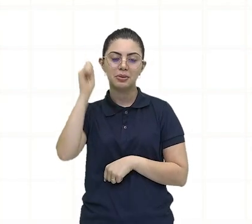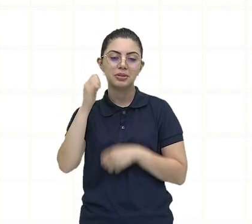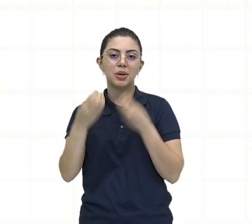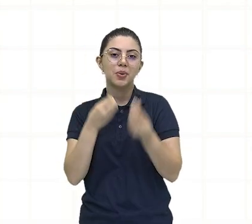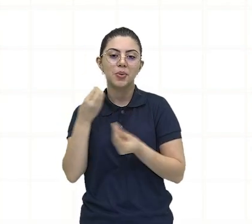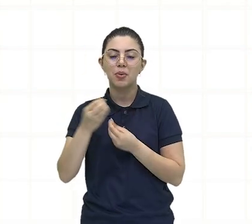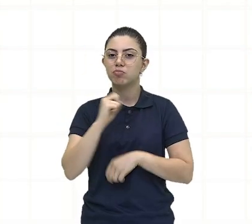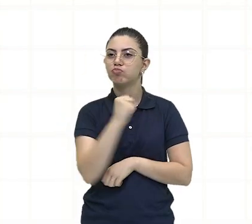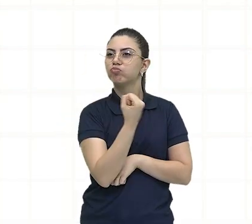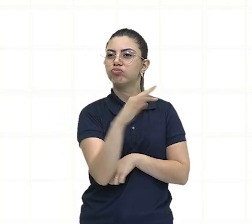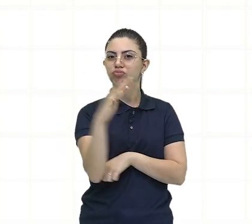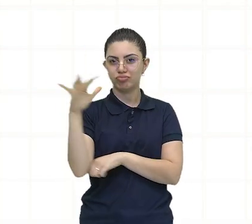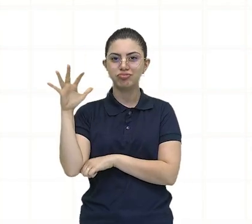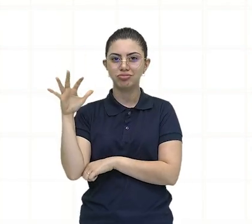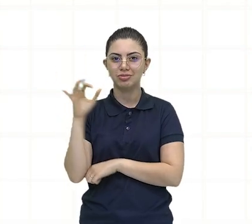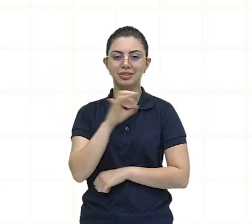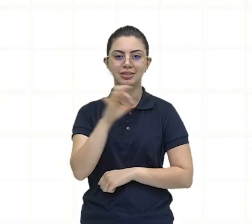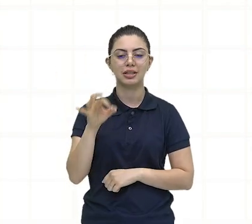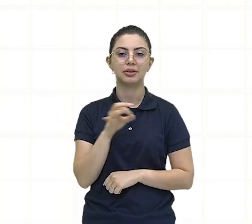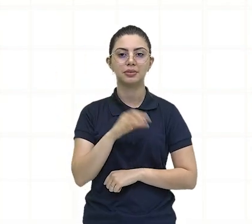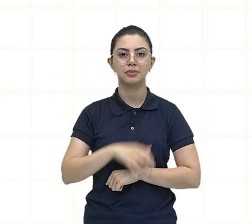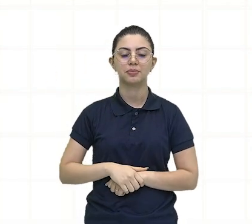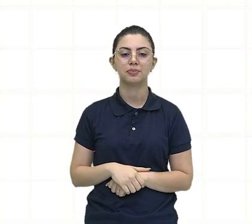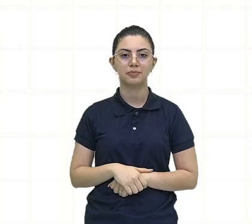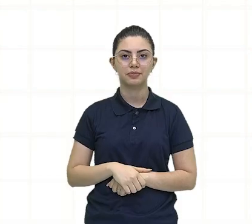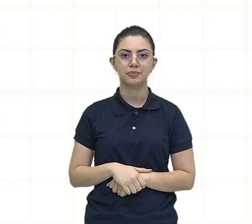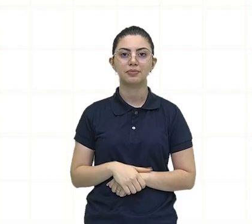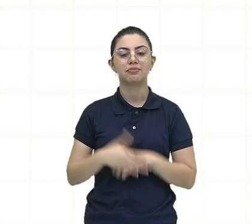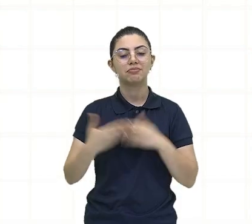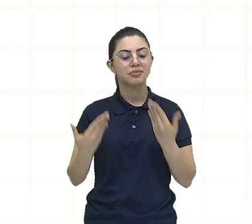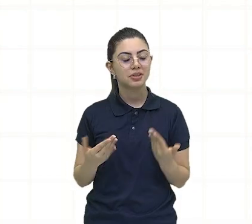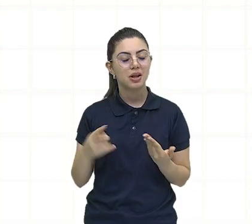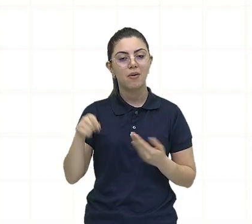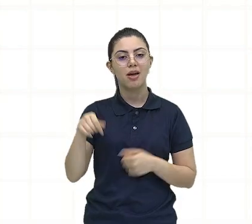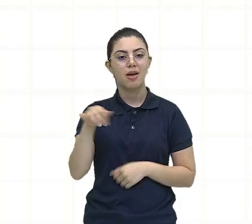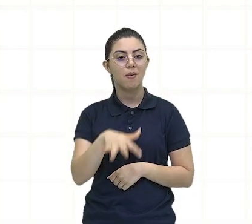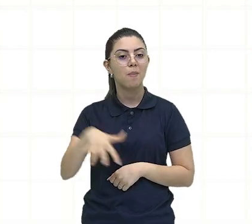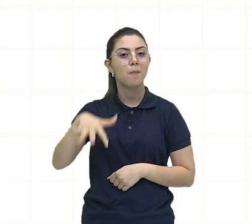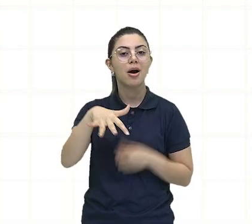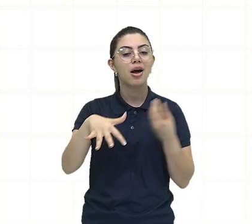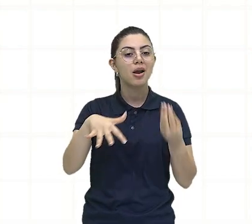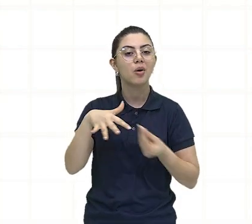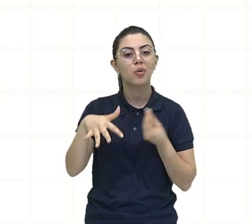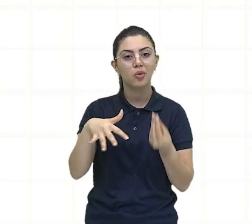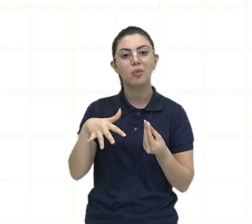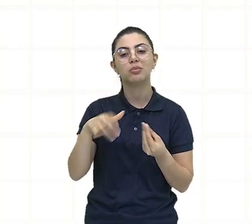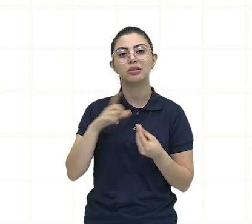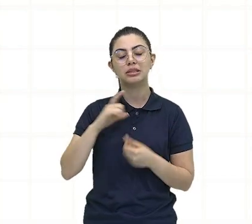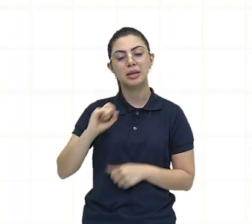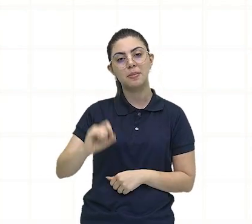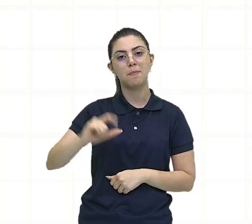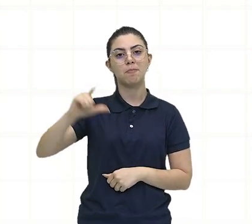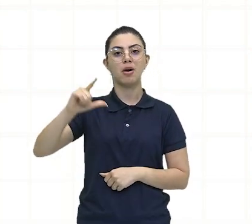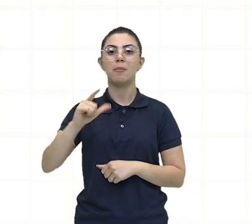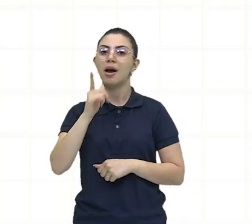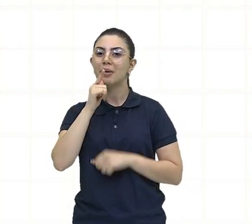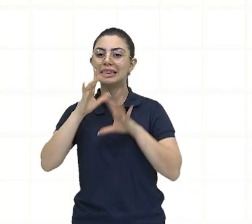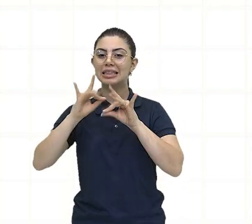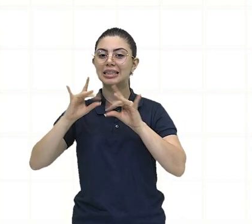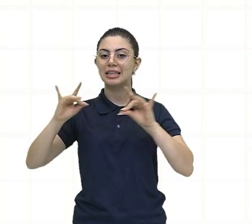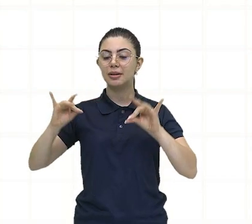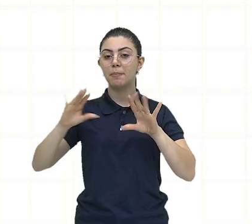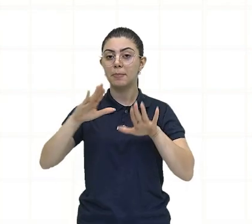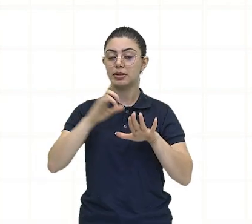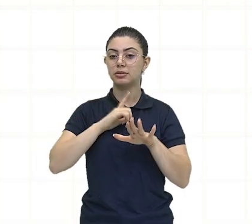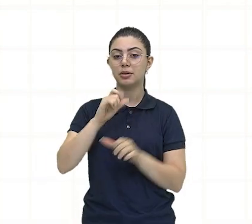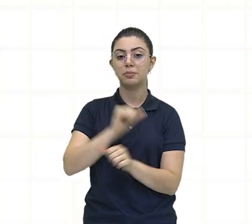seu território coberto pela floresta amazônica. Então, é uma região, é uma área com alta umidade. Tem as áreas